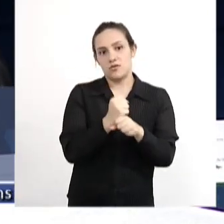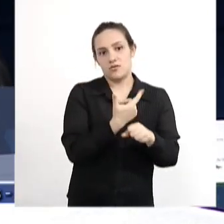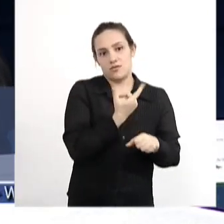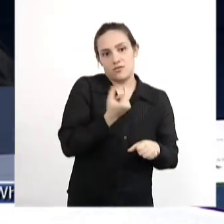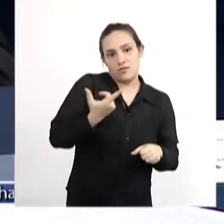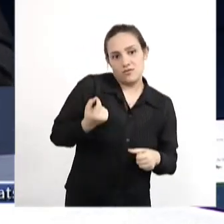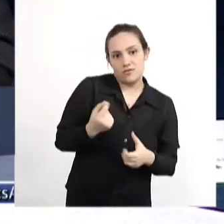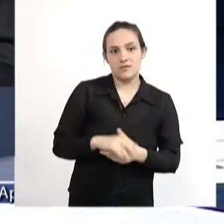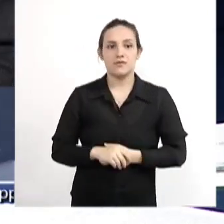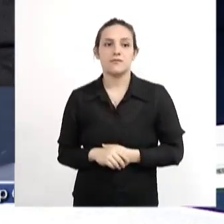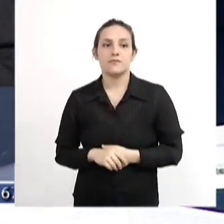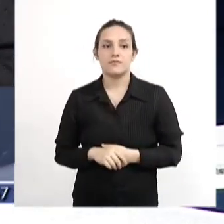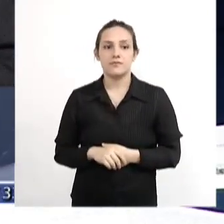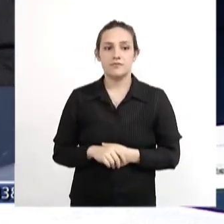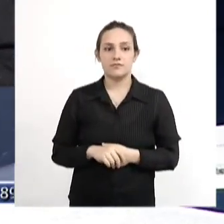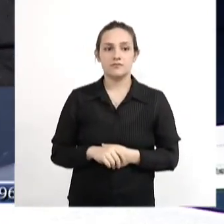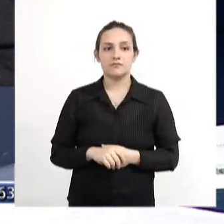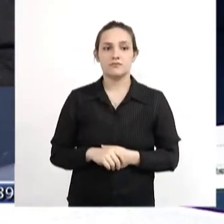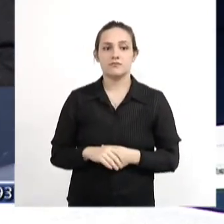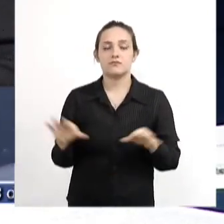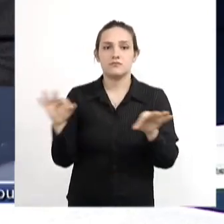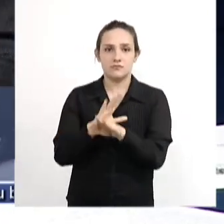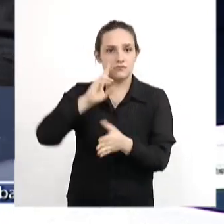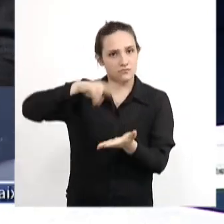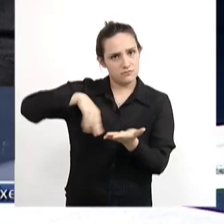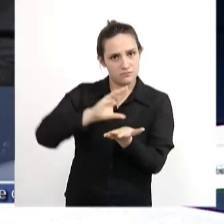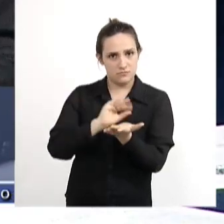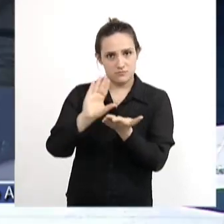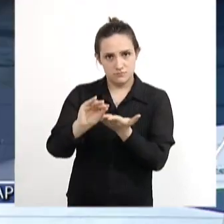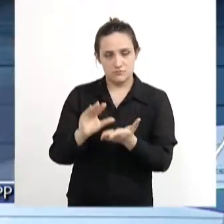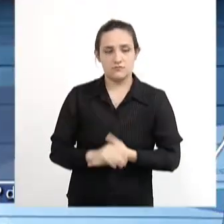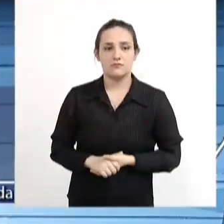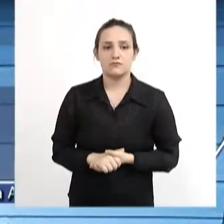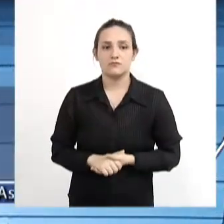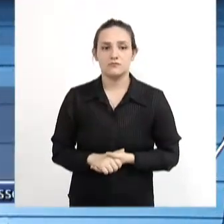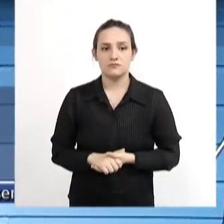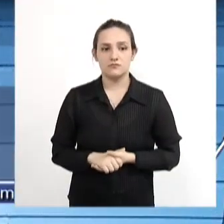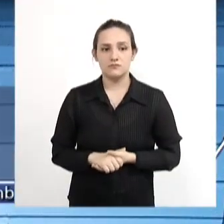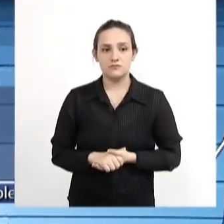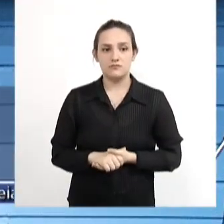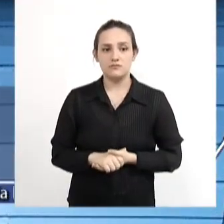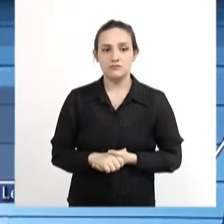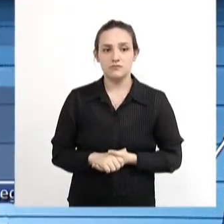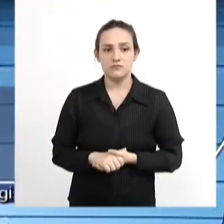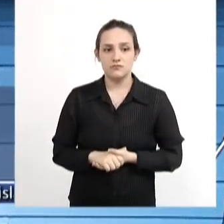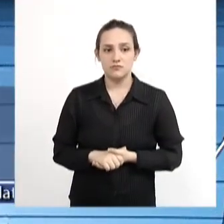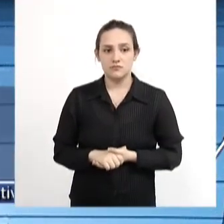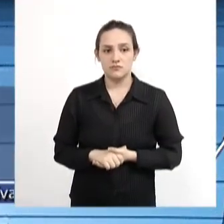2020, do ano de 2020. Senhor presidente, foi lhe data.